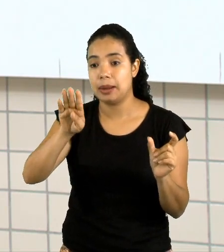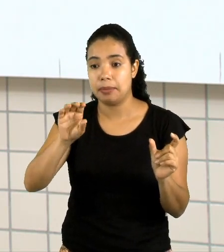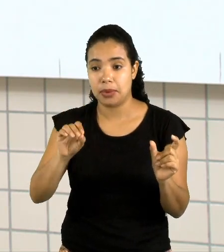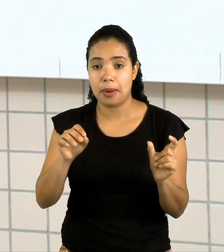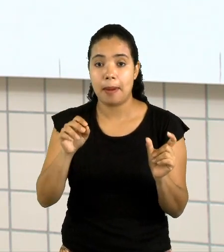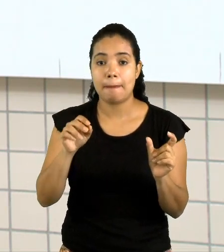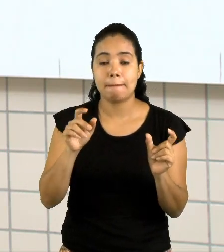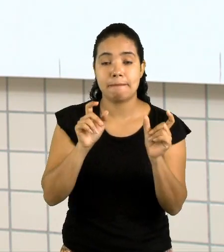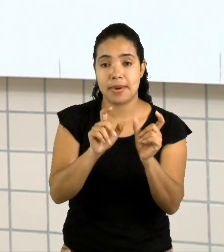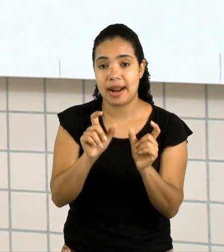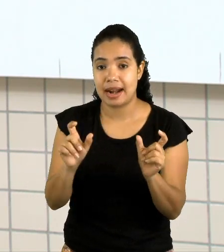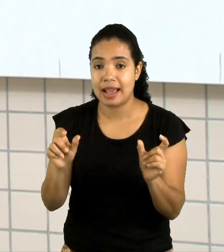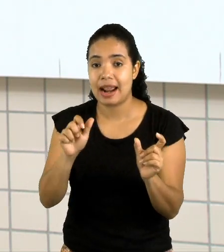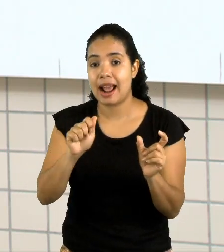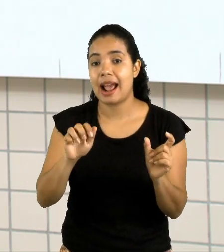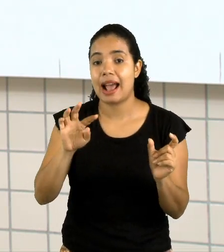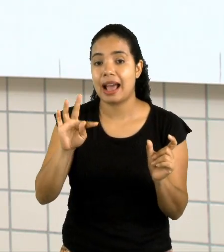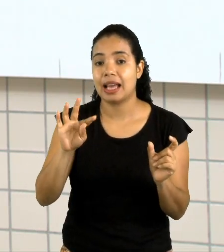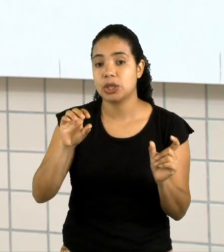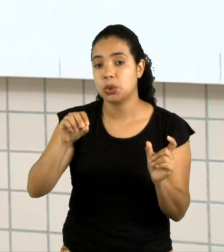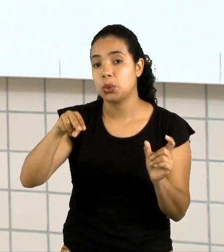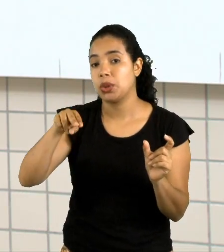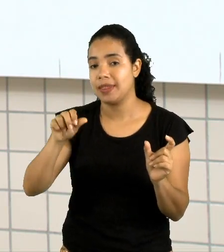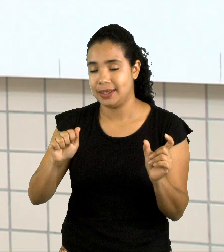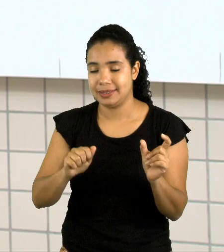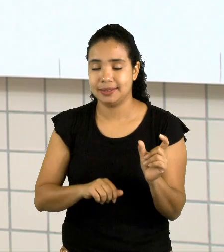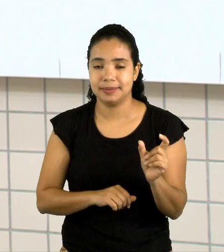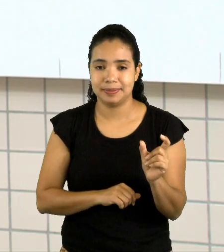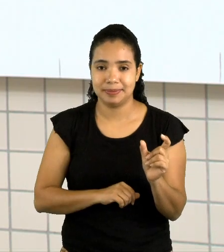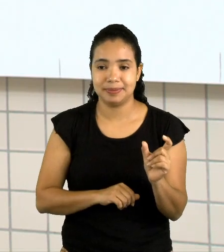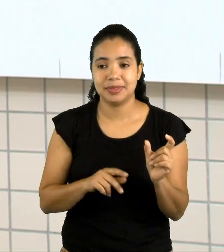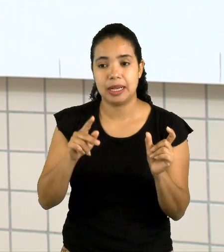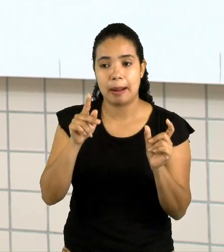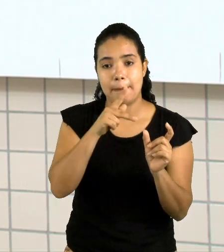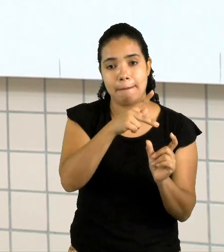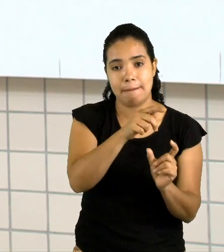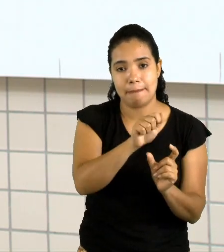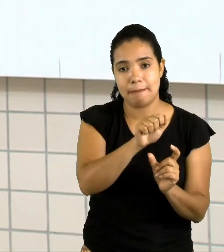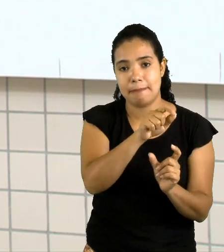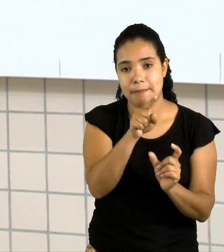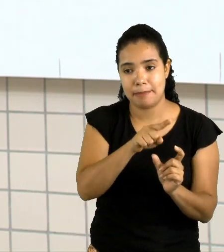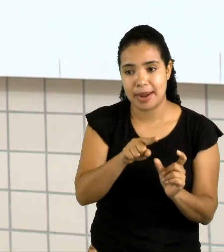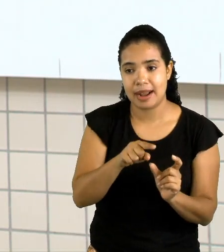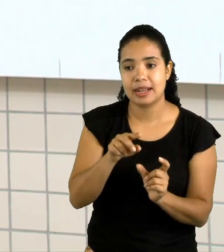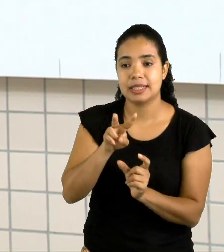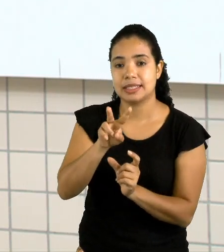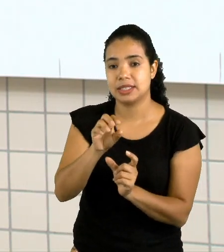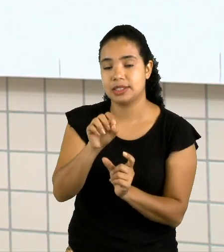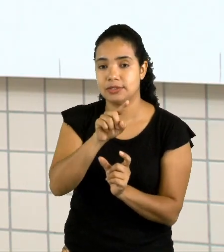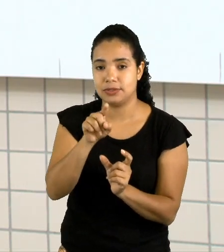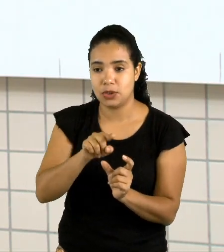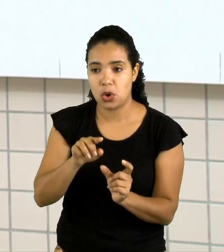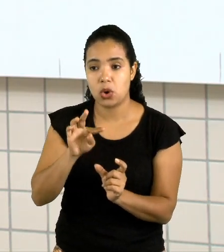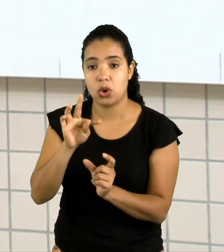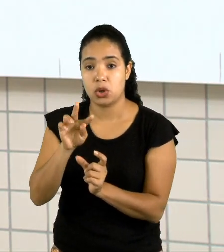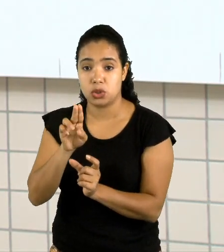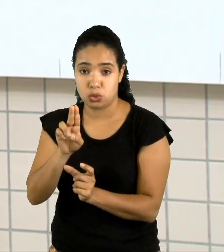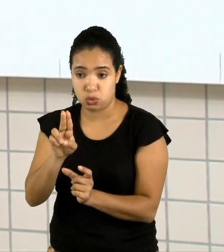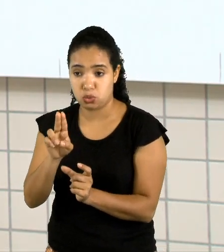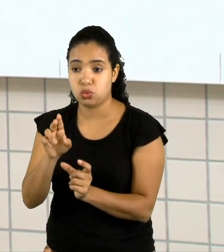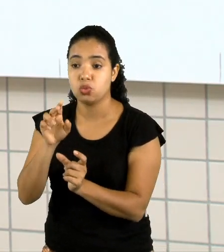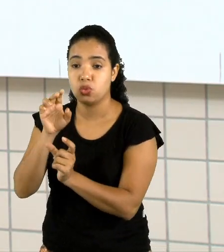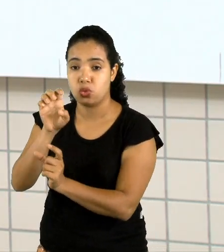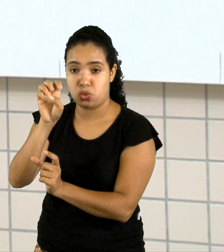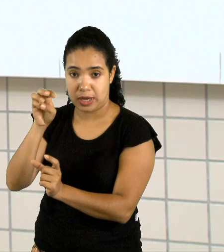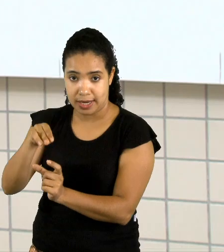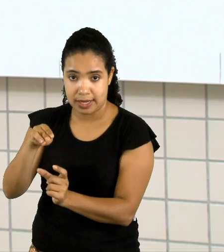palavrinha que é átona. Vamos lá? Paz, voz, tu,